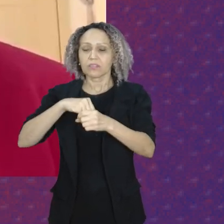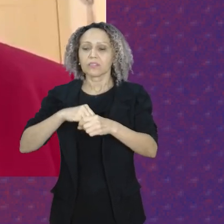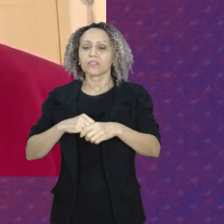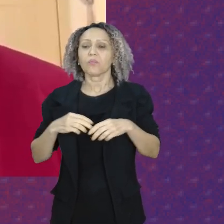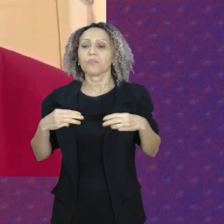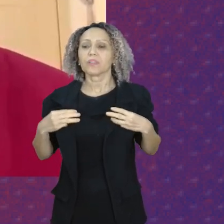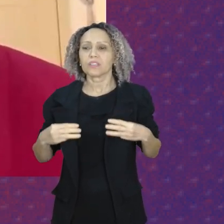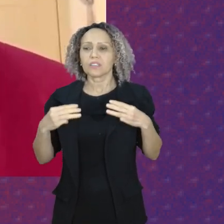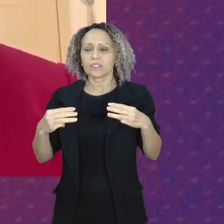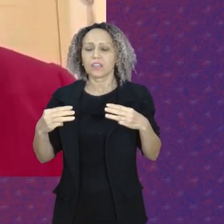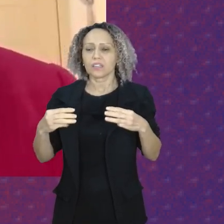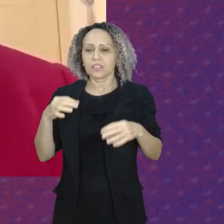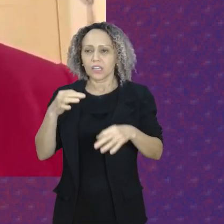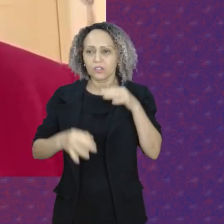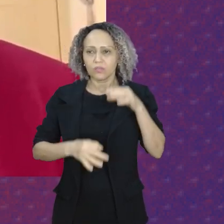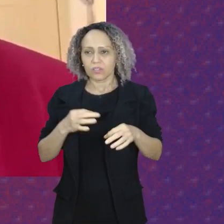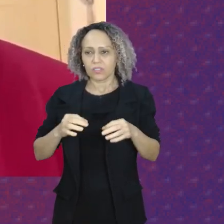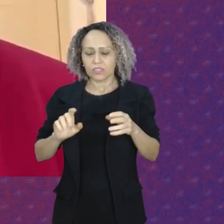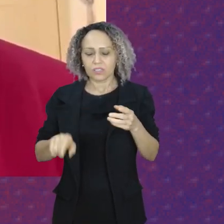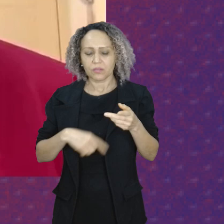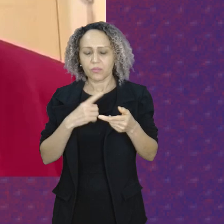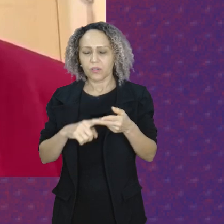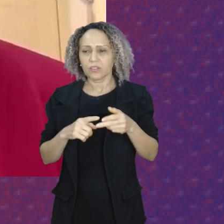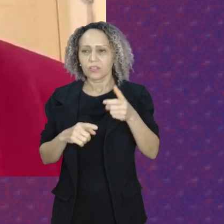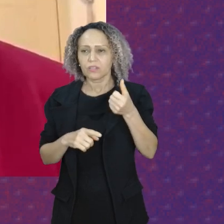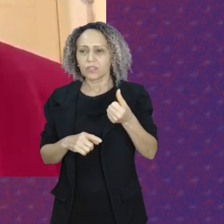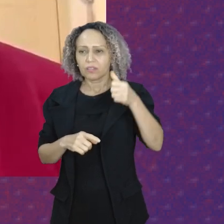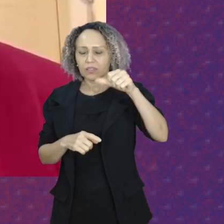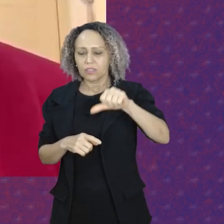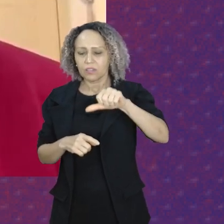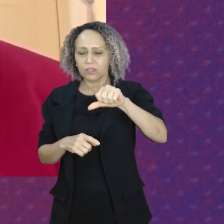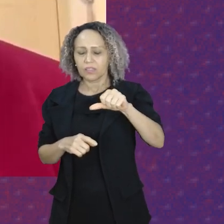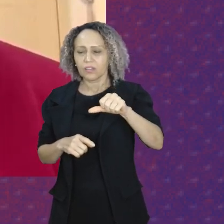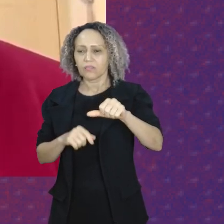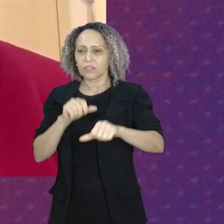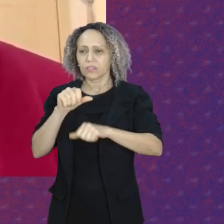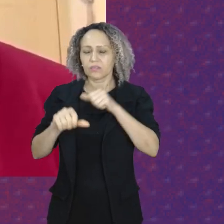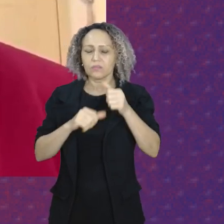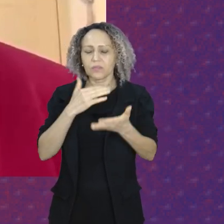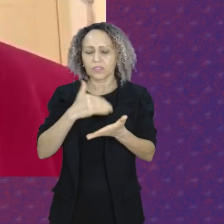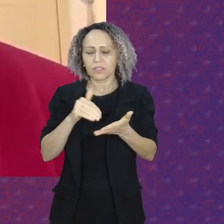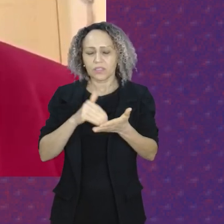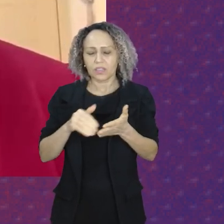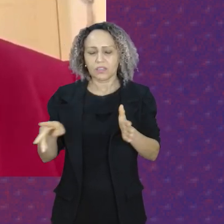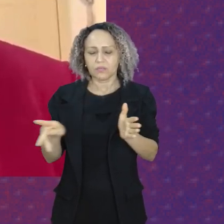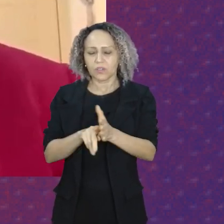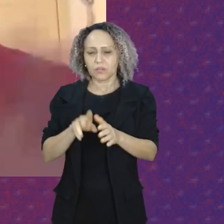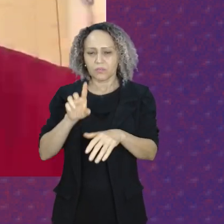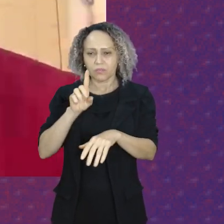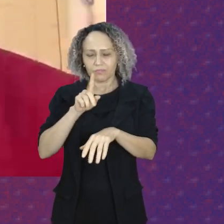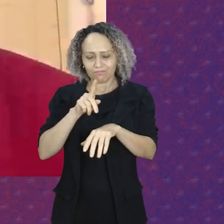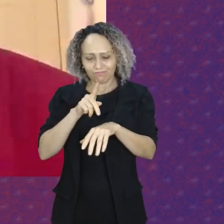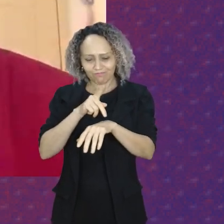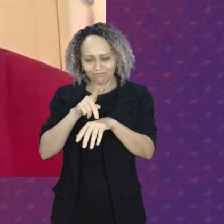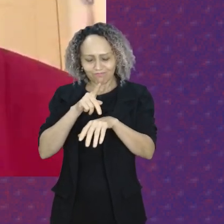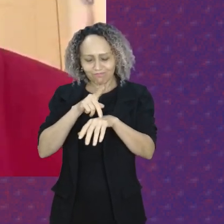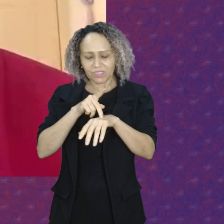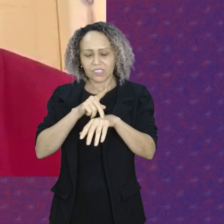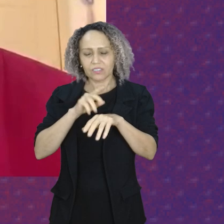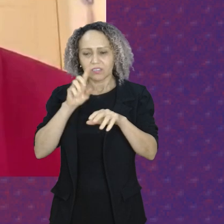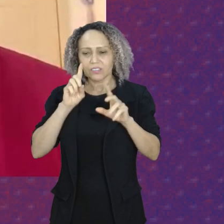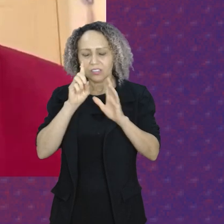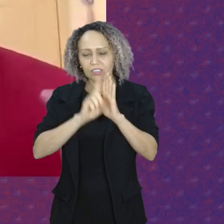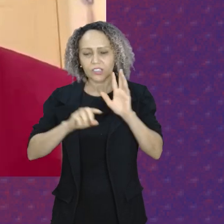Justiça. Posteriormente, em 99, ela foi transformada em Secretaria de Estado dos Direitos Humanos, aí vinculada à